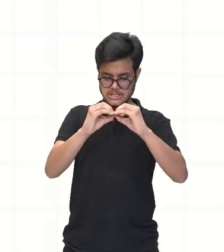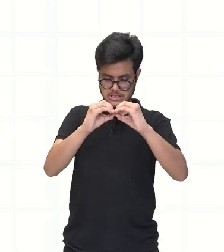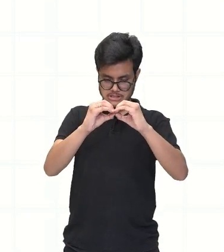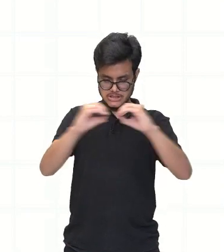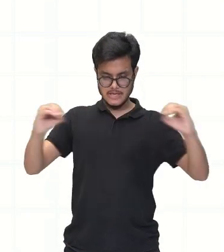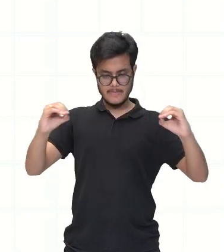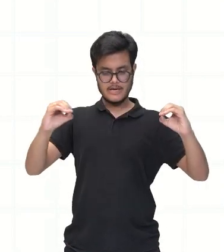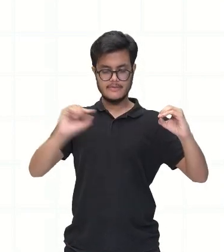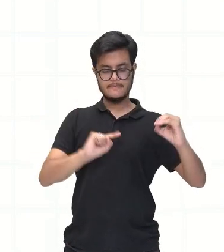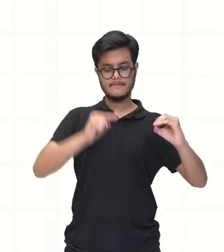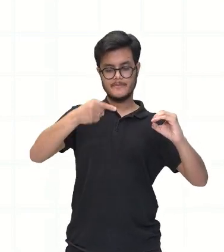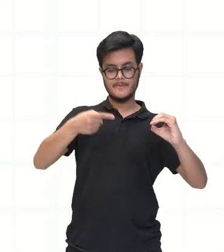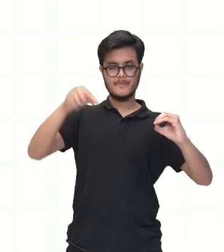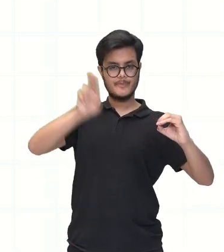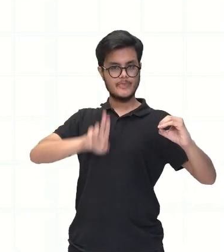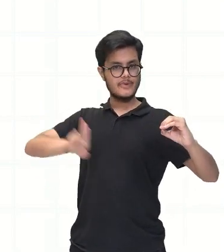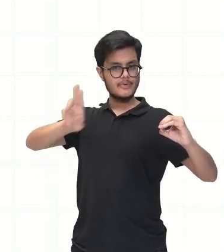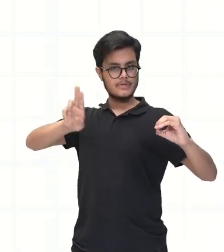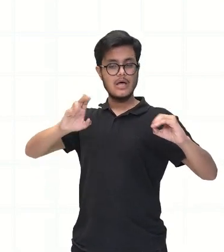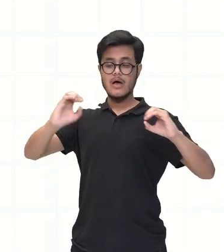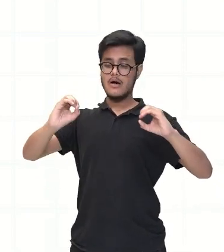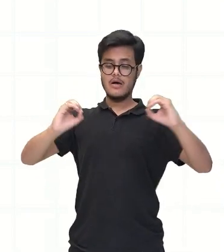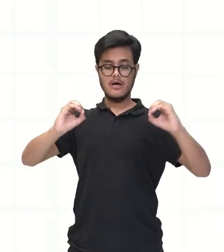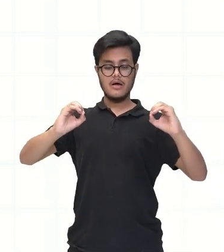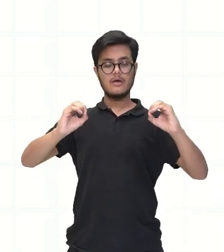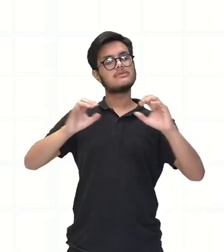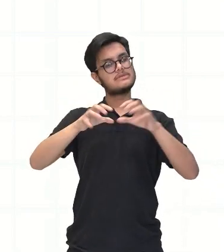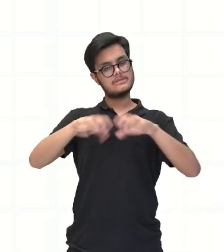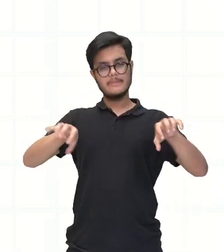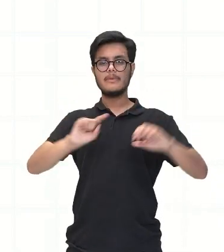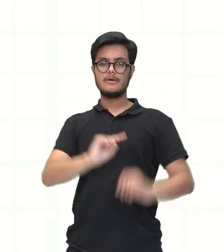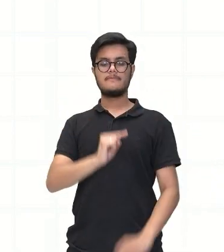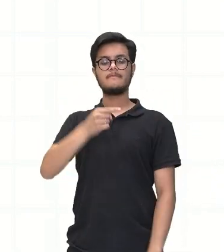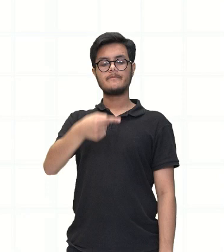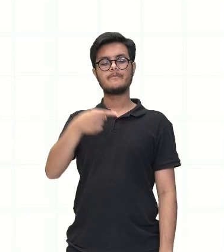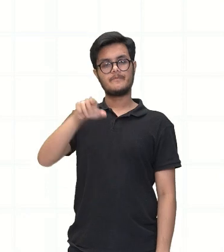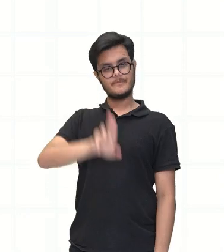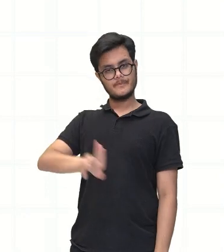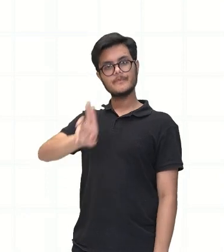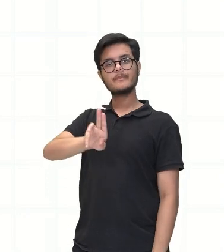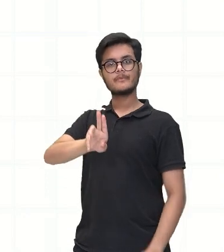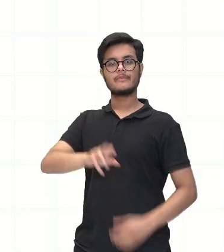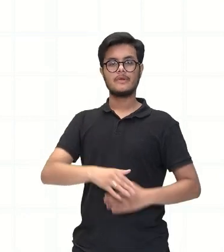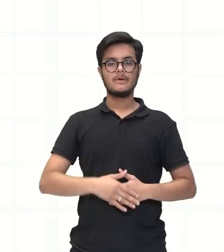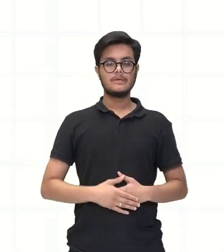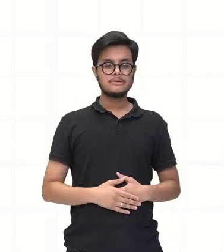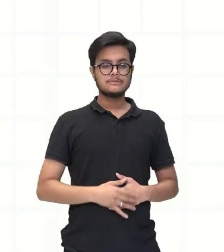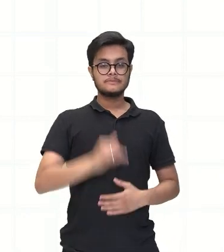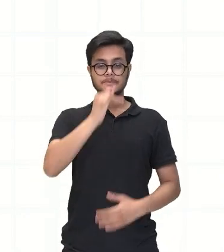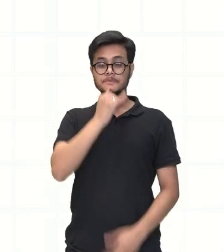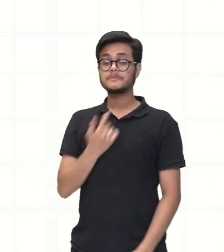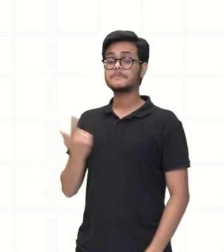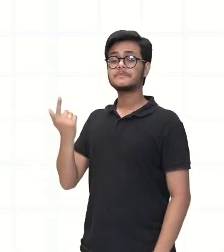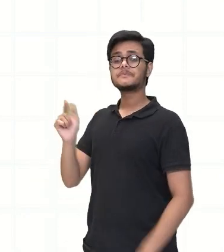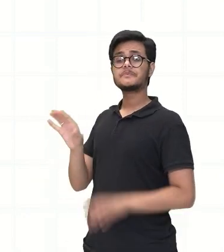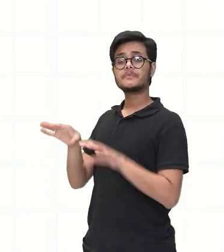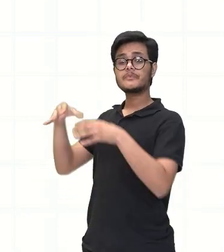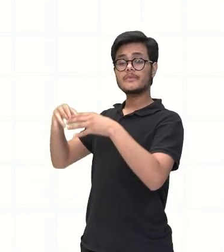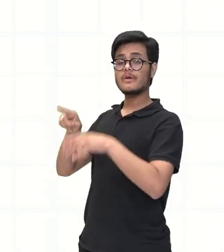Letra O, separa com o hífen. Notem que no outro grupo de